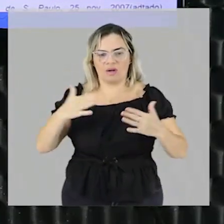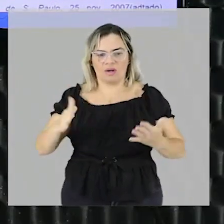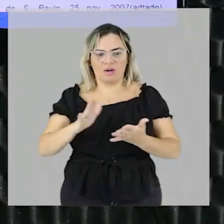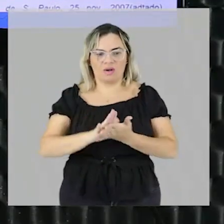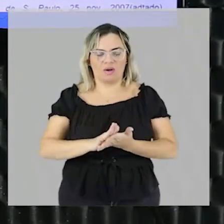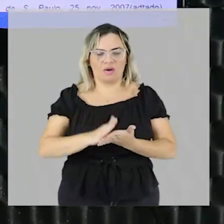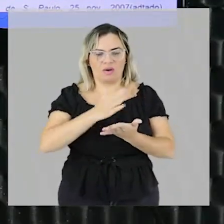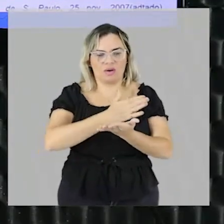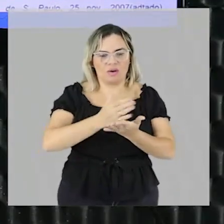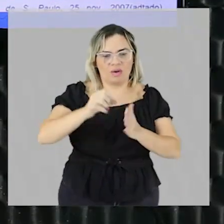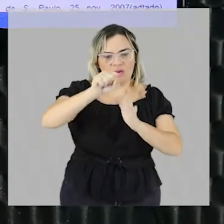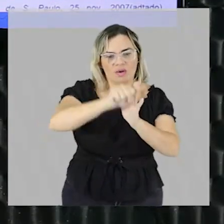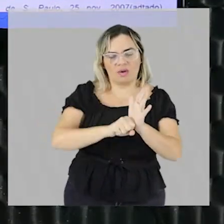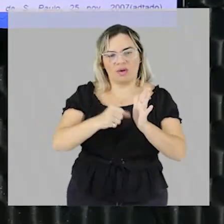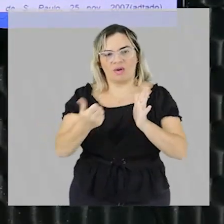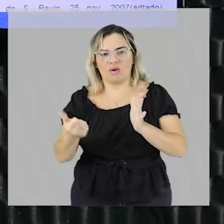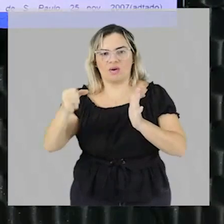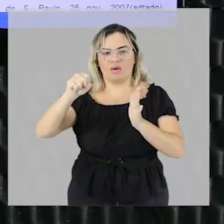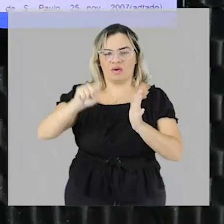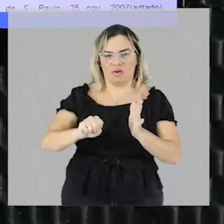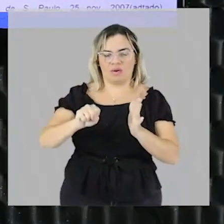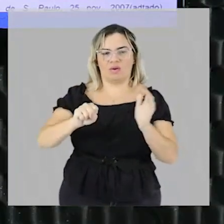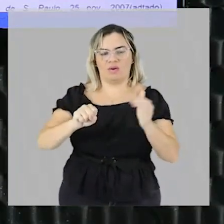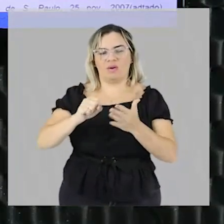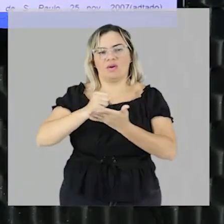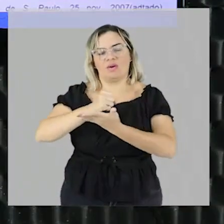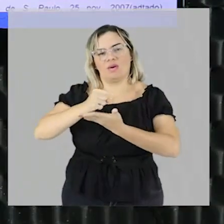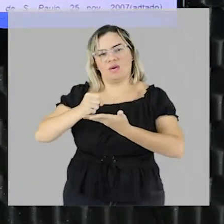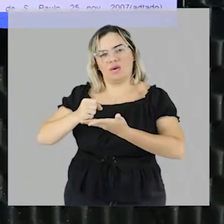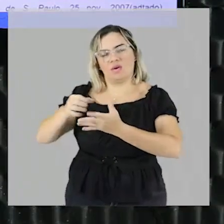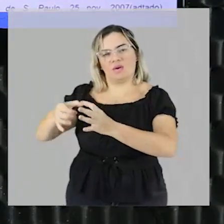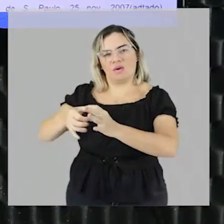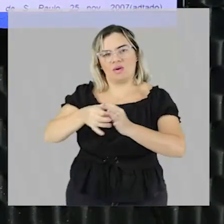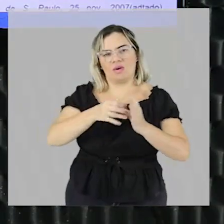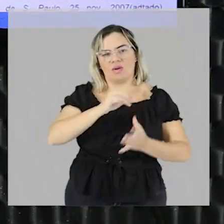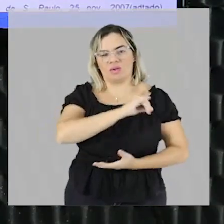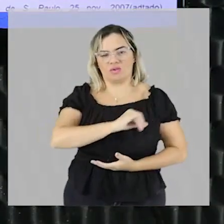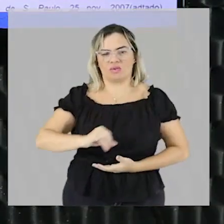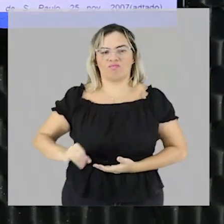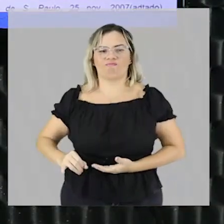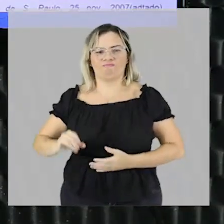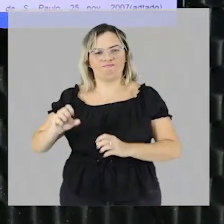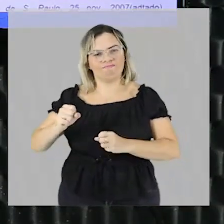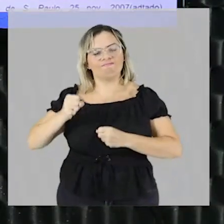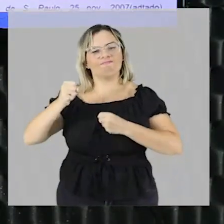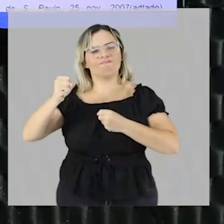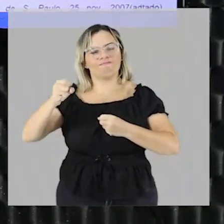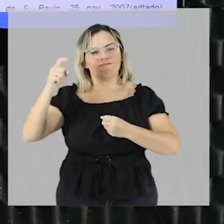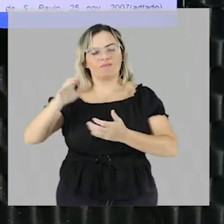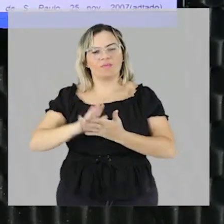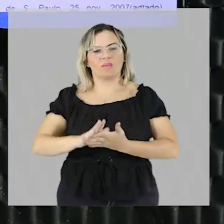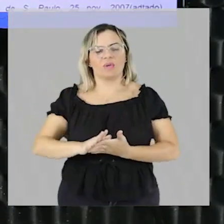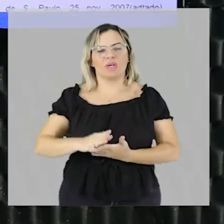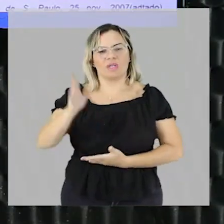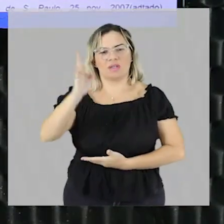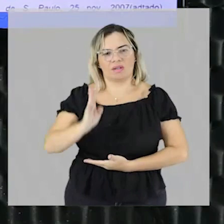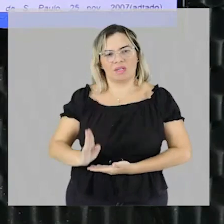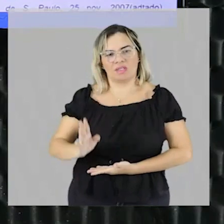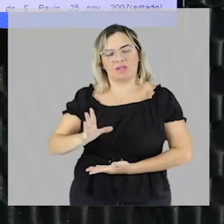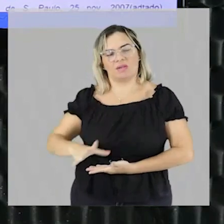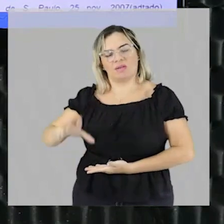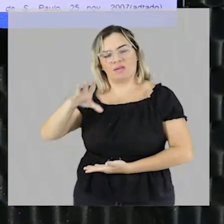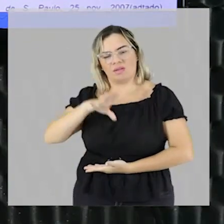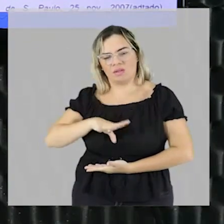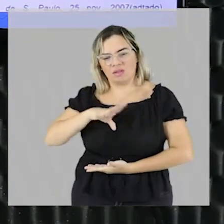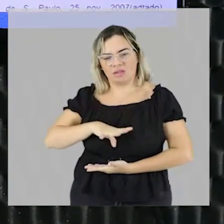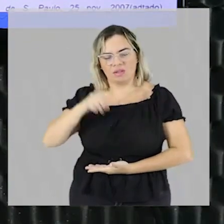XVIII já se fala basicamente do fortalecimento de um império entre Brasil e Portugal,